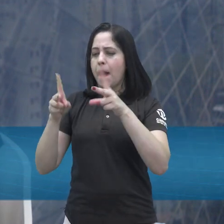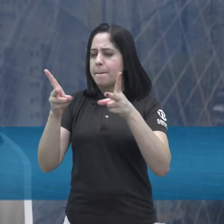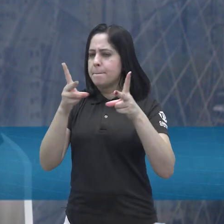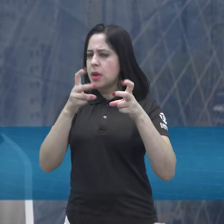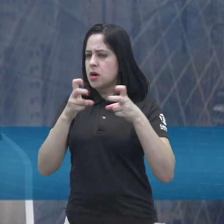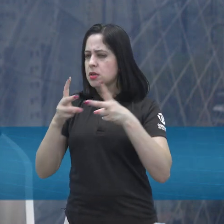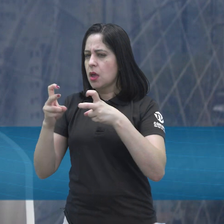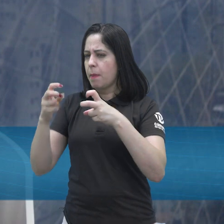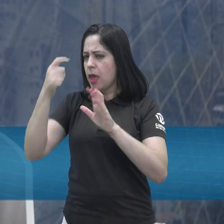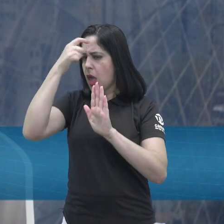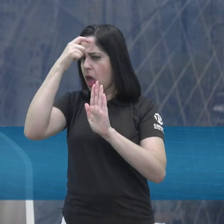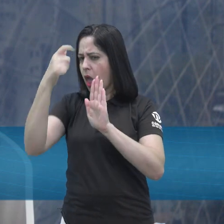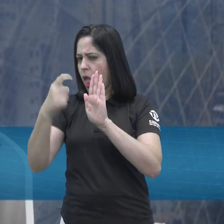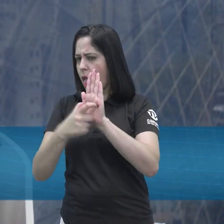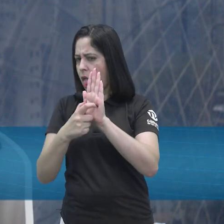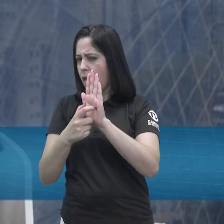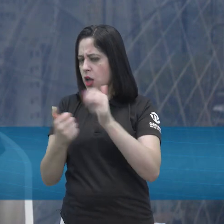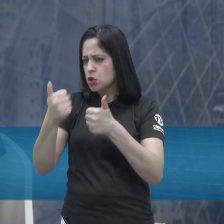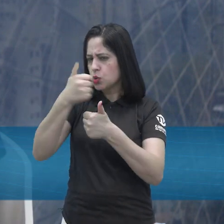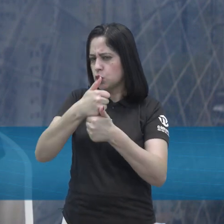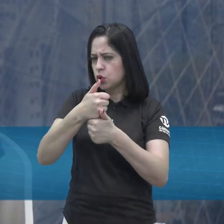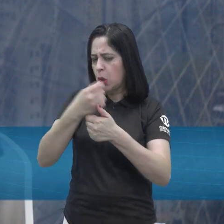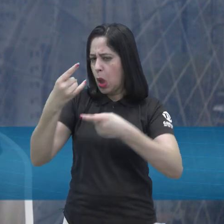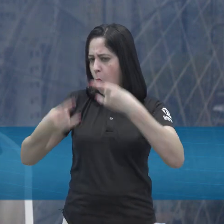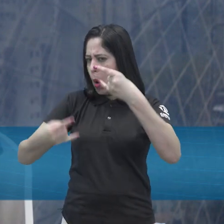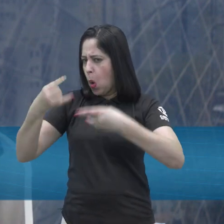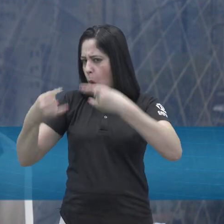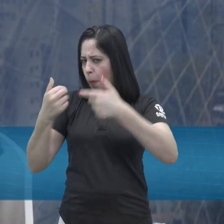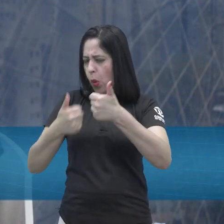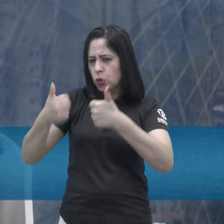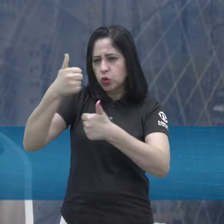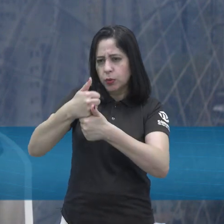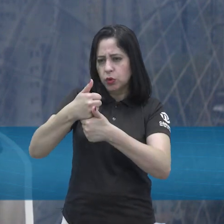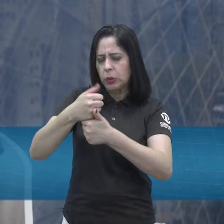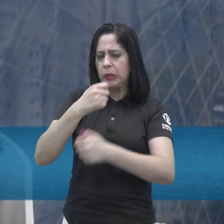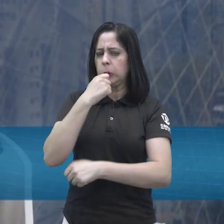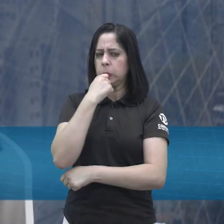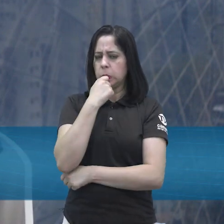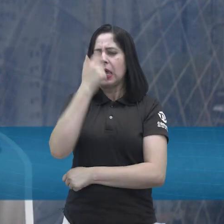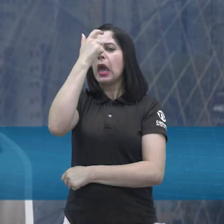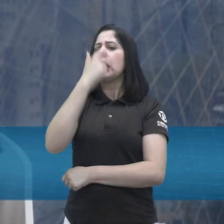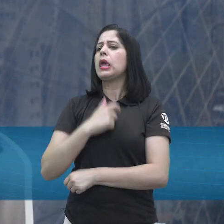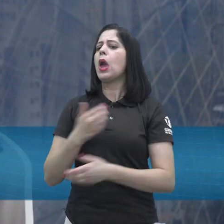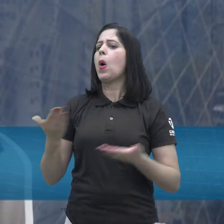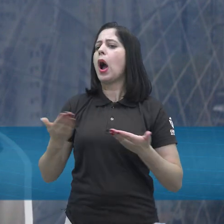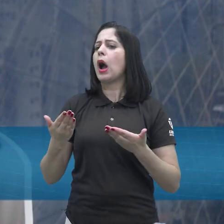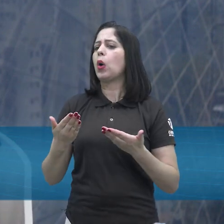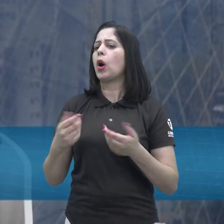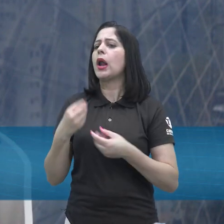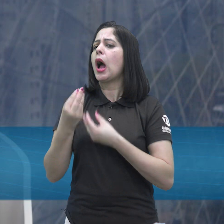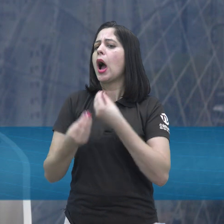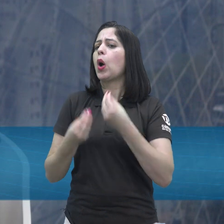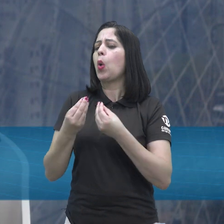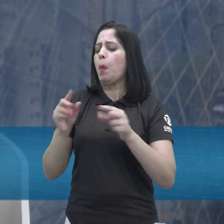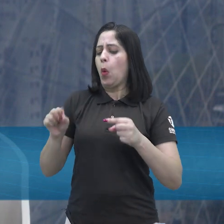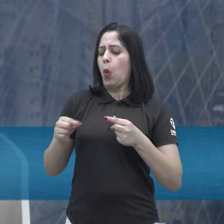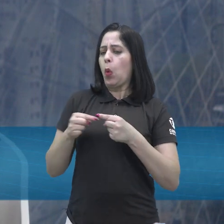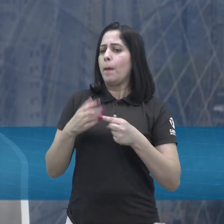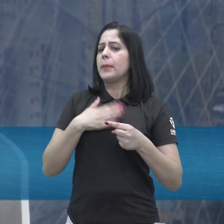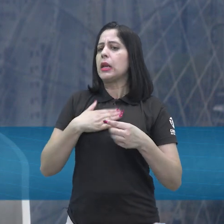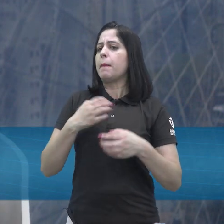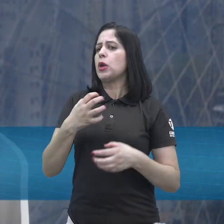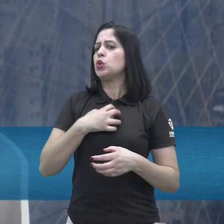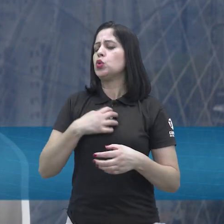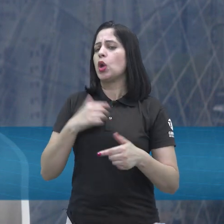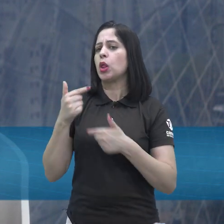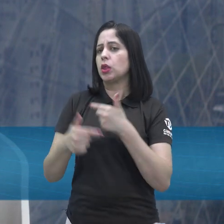ambiente. Se elas estão fazendo tarefas que você, teoricamente, faria como funcionário, o que você vai fazer? Então, é essa pergunta que eu deixo, né, até